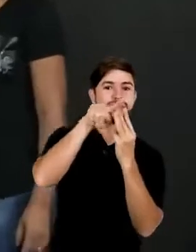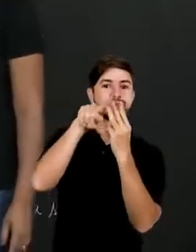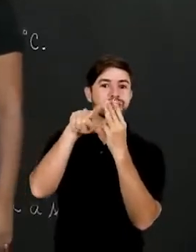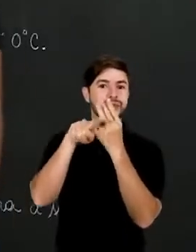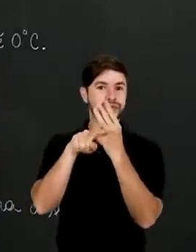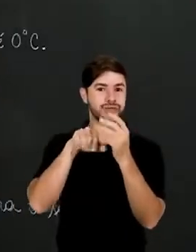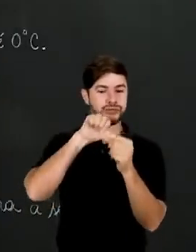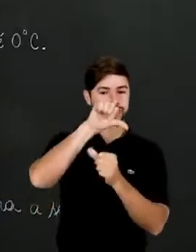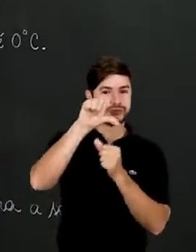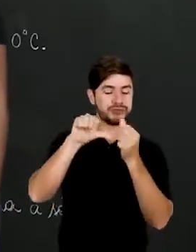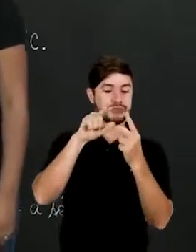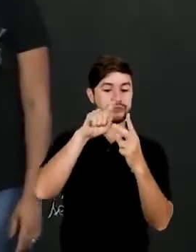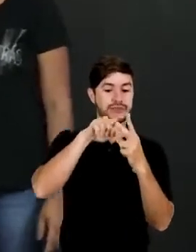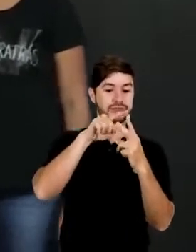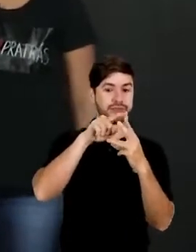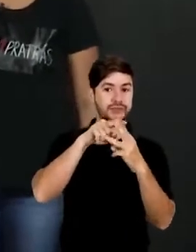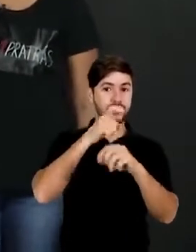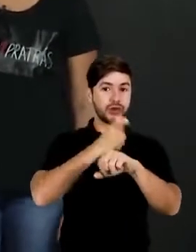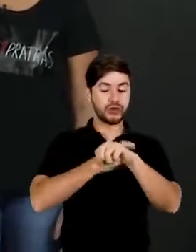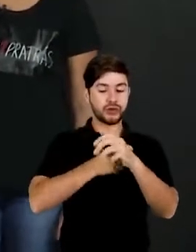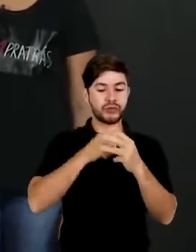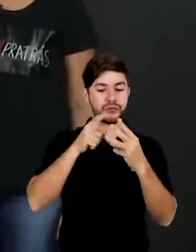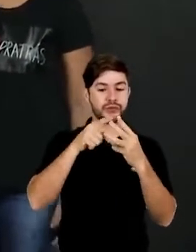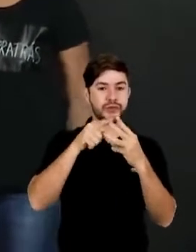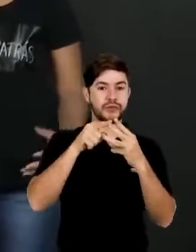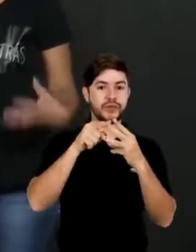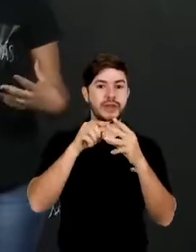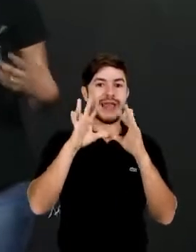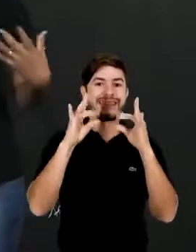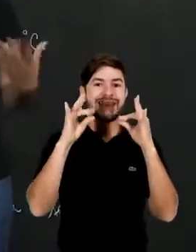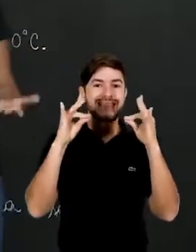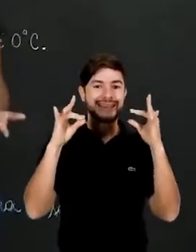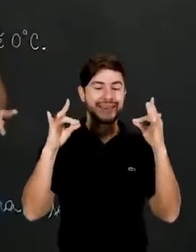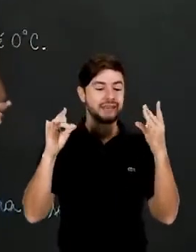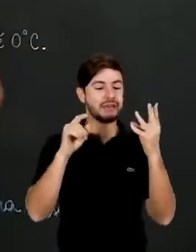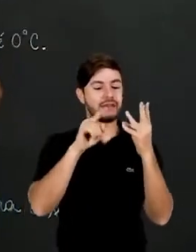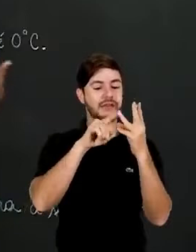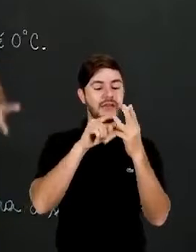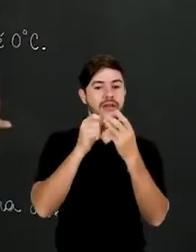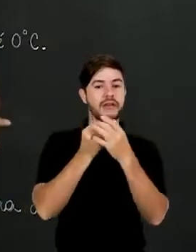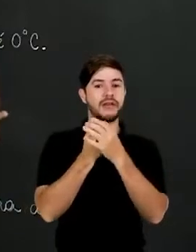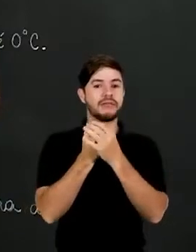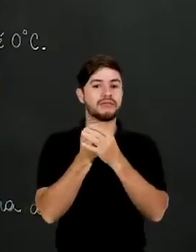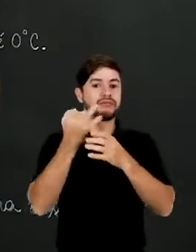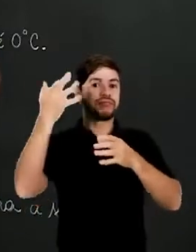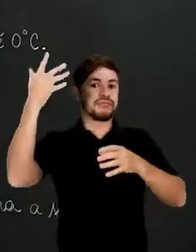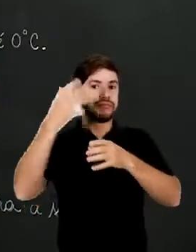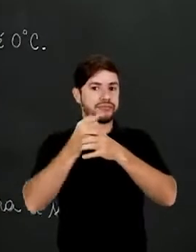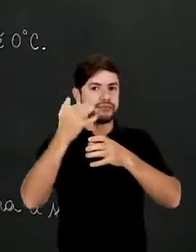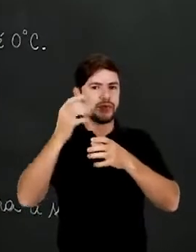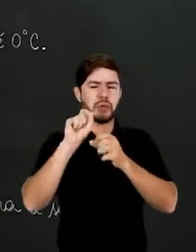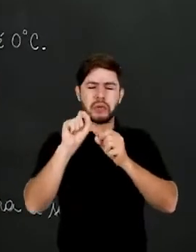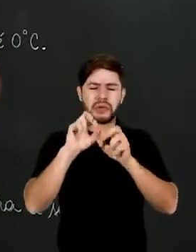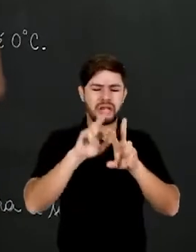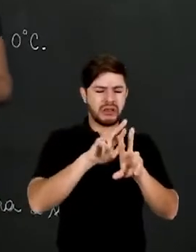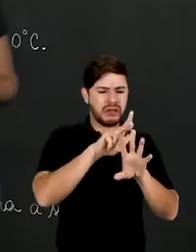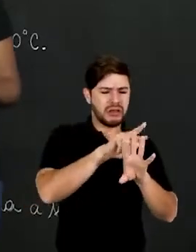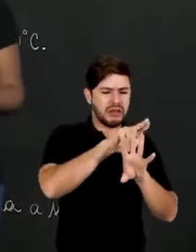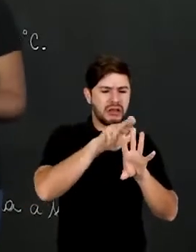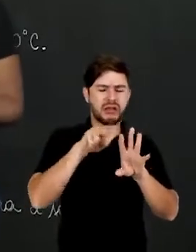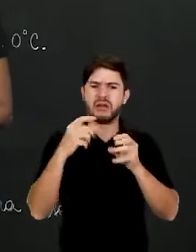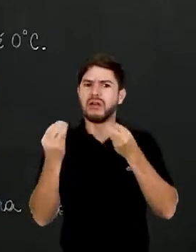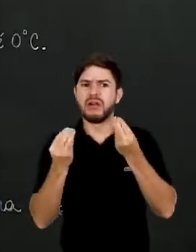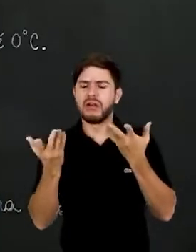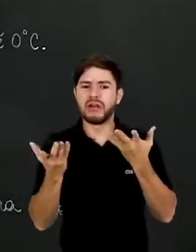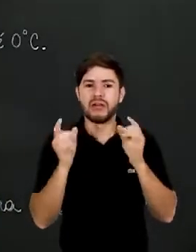matéria: sólido, líquido e gasoso. O que diferencia esses estados físicos? Se a gente fazer uma análise